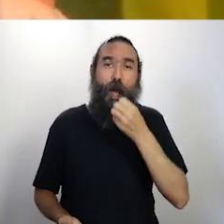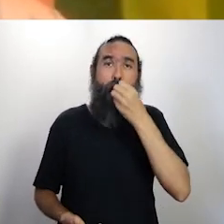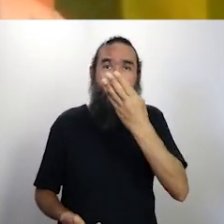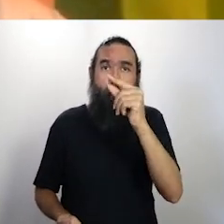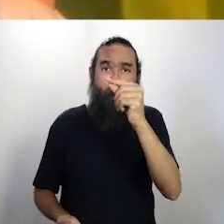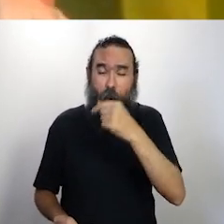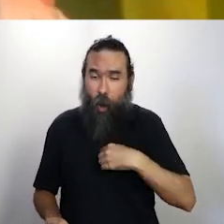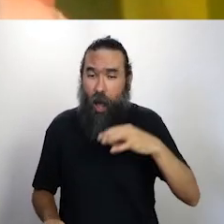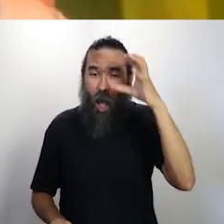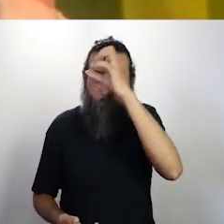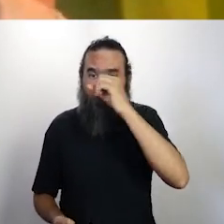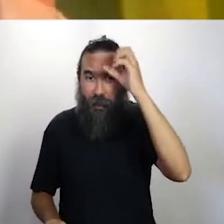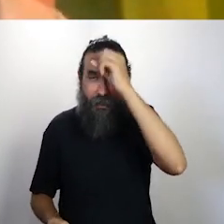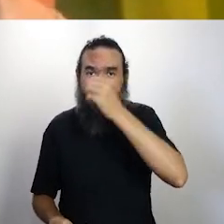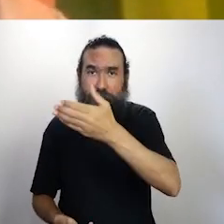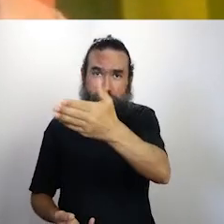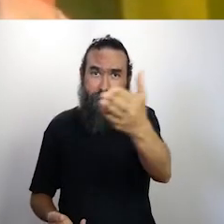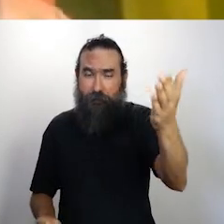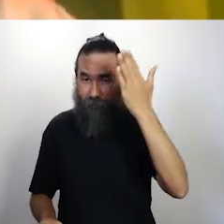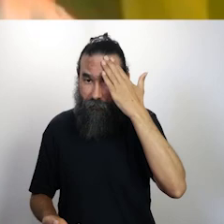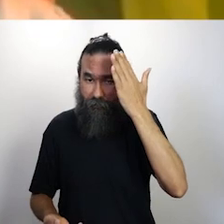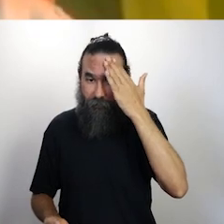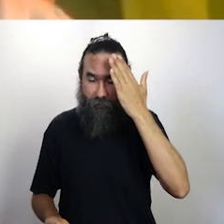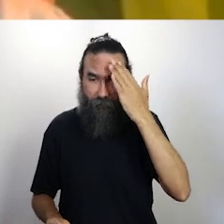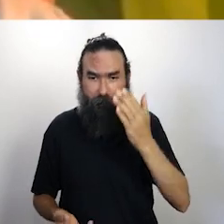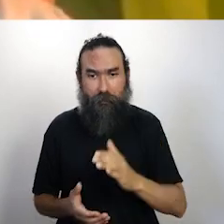aprender com quem tem a legitimidade de fala